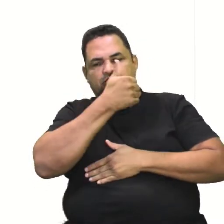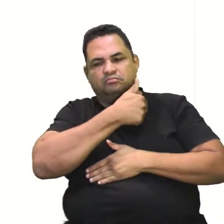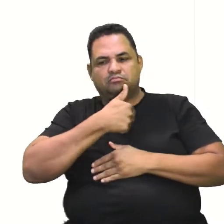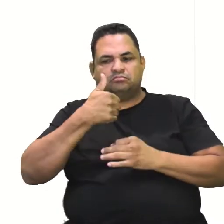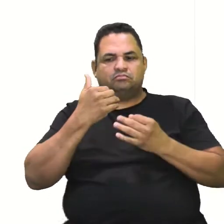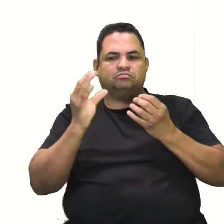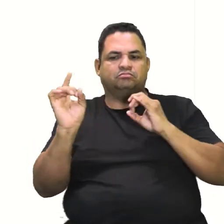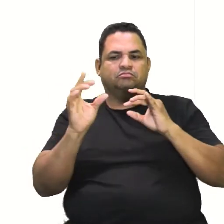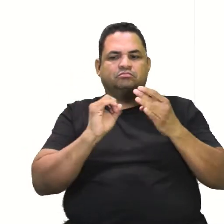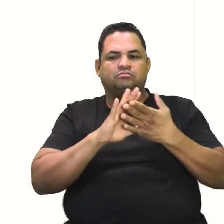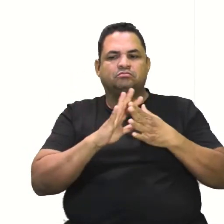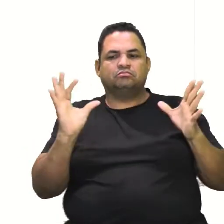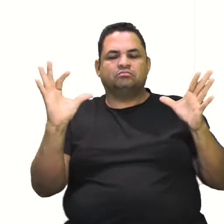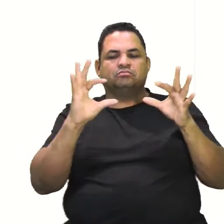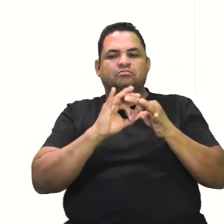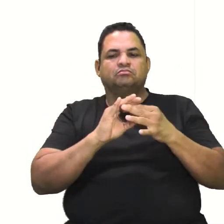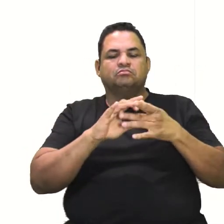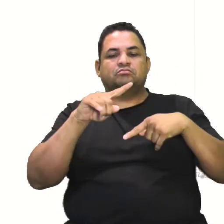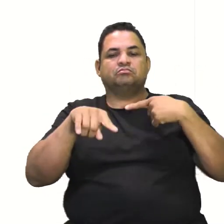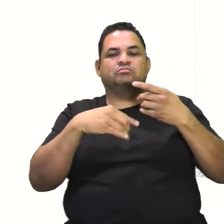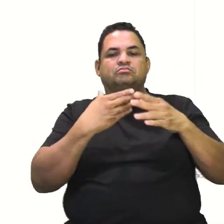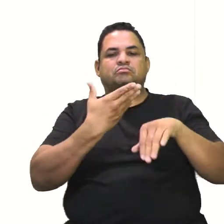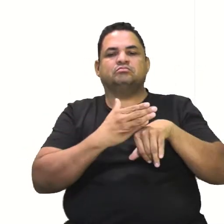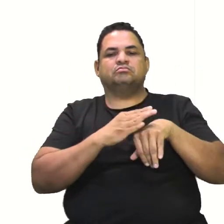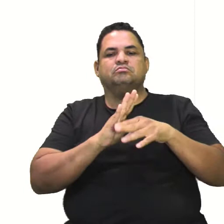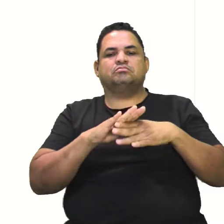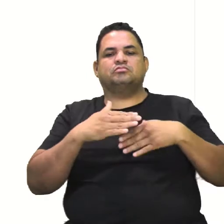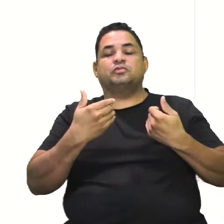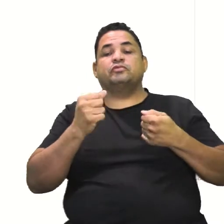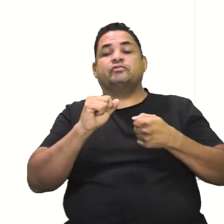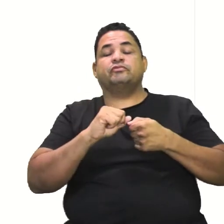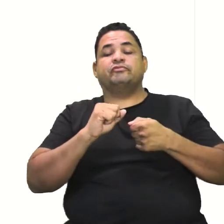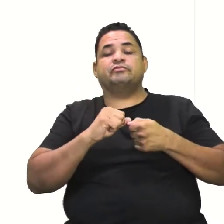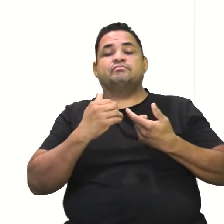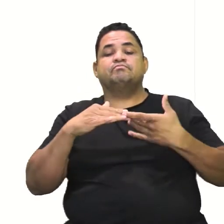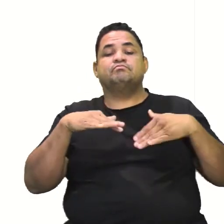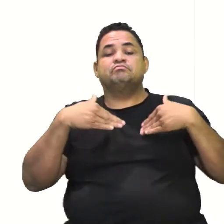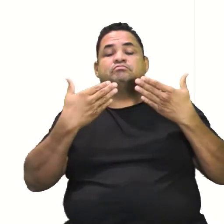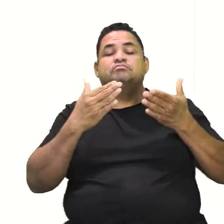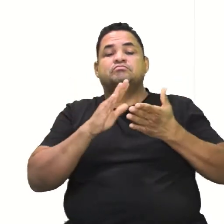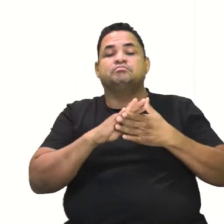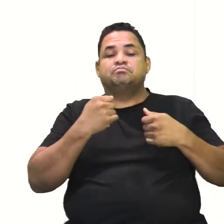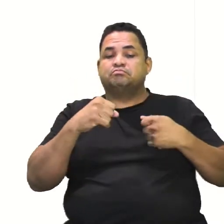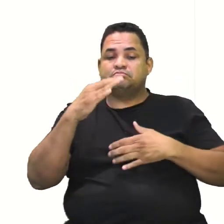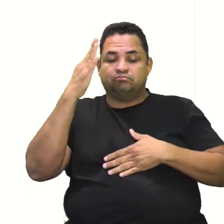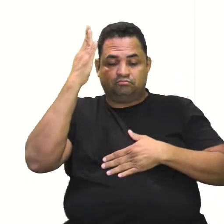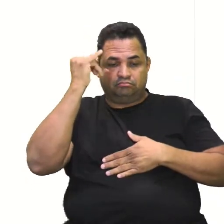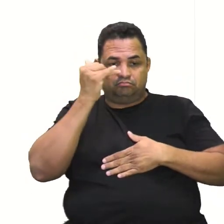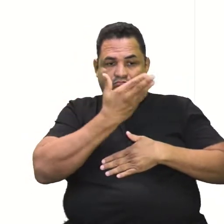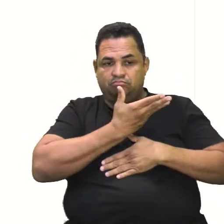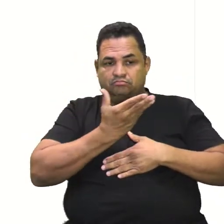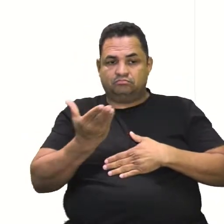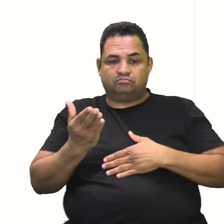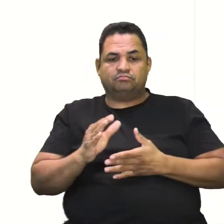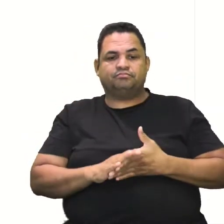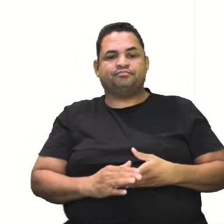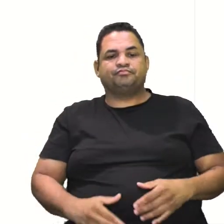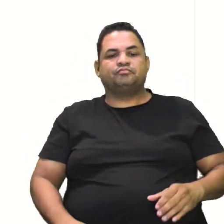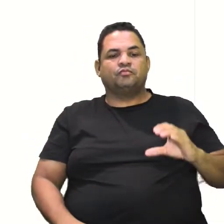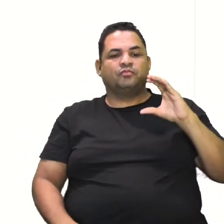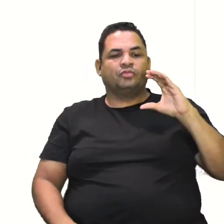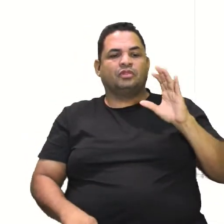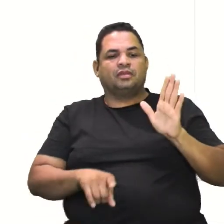cada situação. Porque depois, na prática, na hora de resolver, aí a gente precisa ter conhecimento disso tudo, tá? Quem é o centro aqui nesse caso,